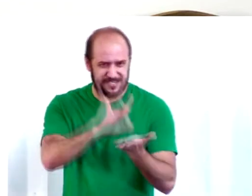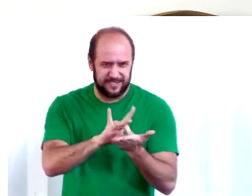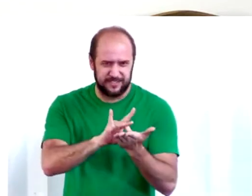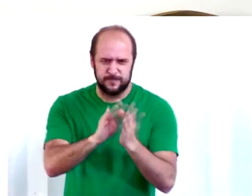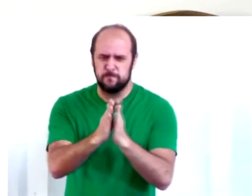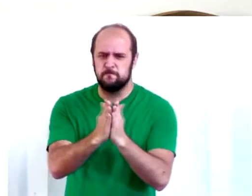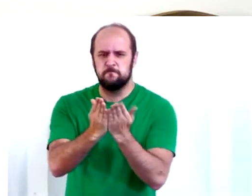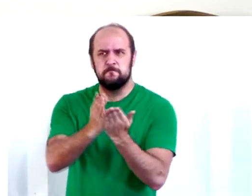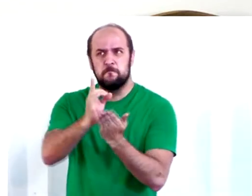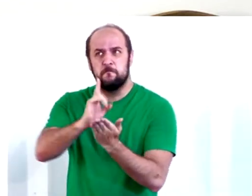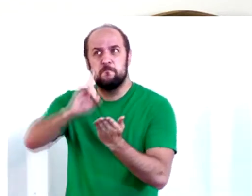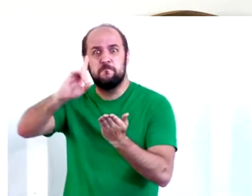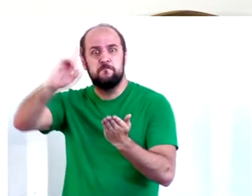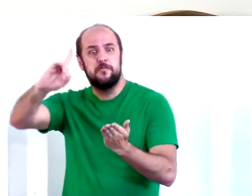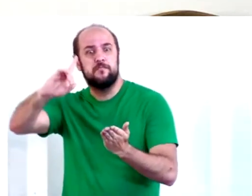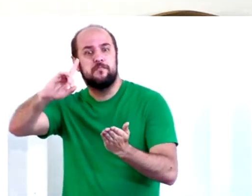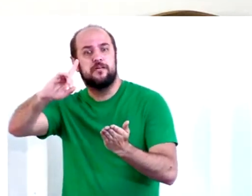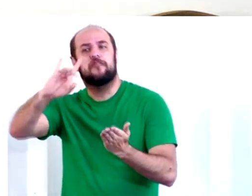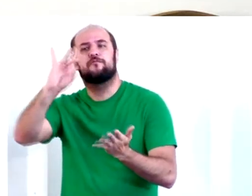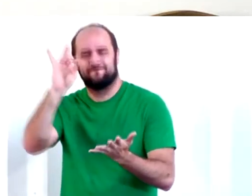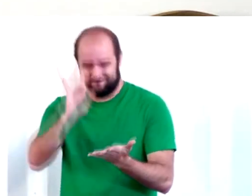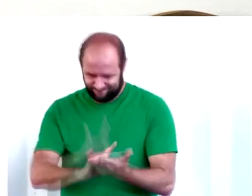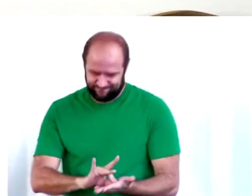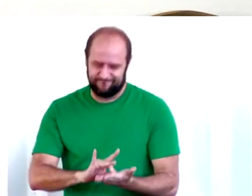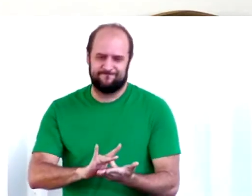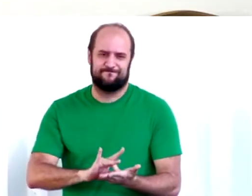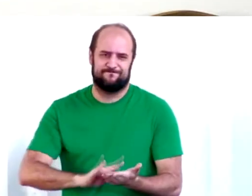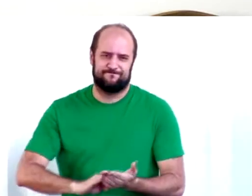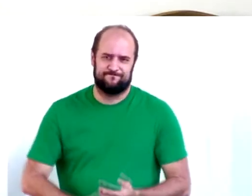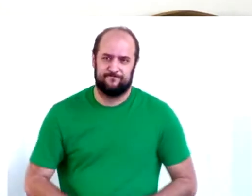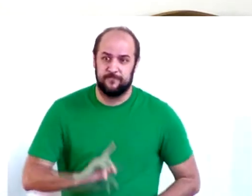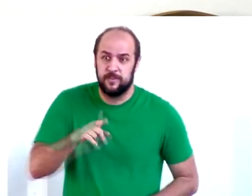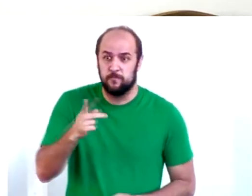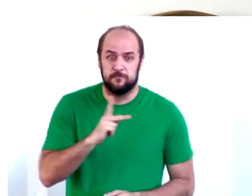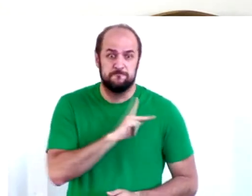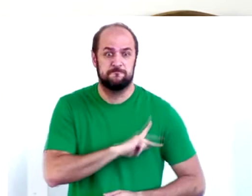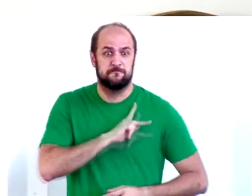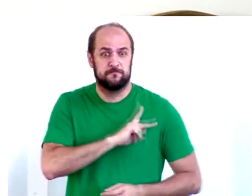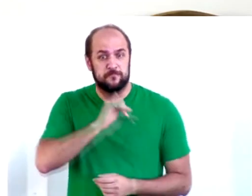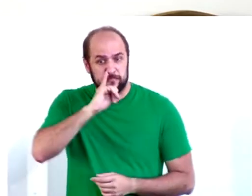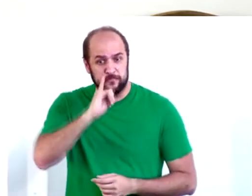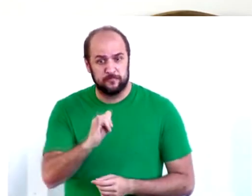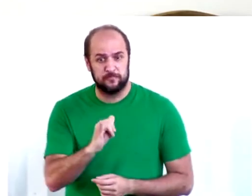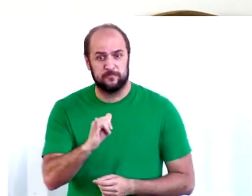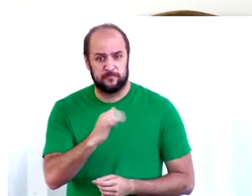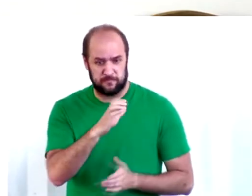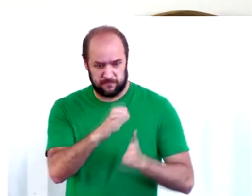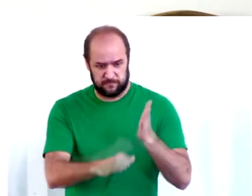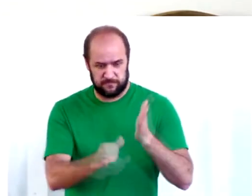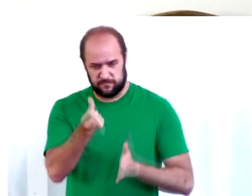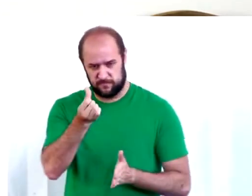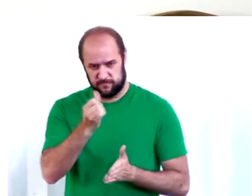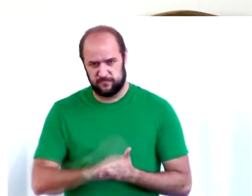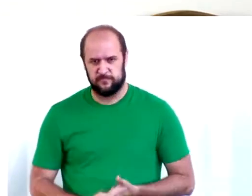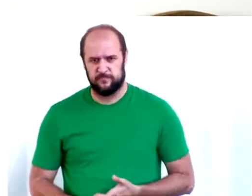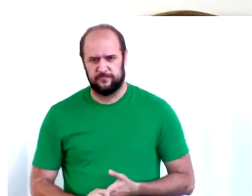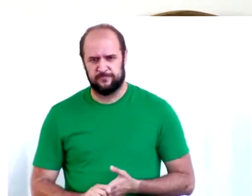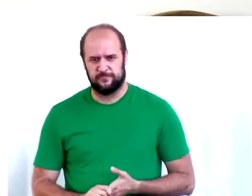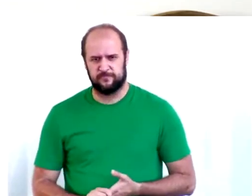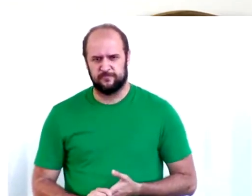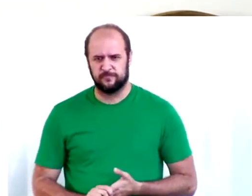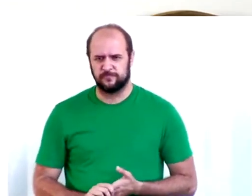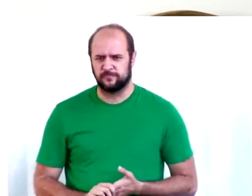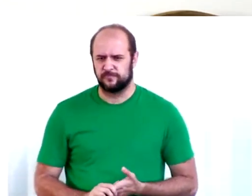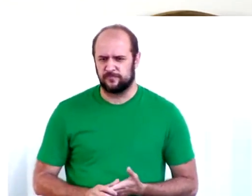tua palavra é a verdade. Paulo disse, escrevendo aos Efésios no capítulo 6,